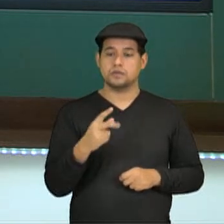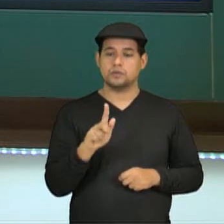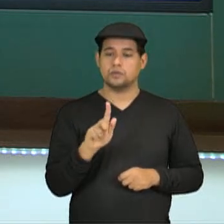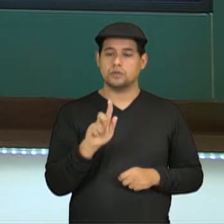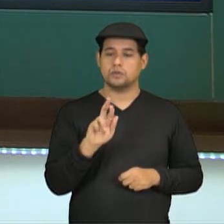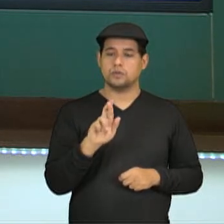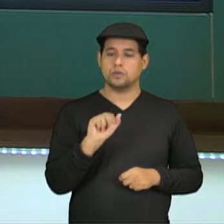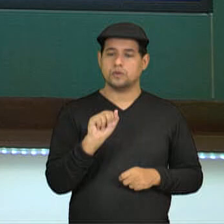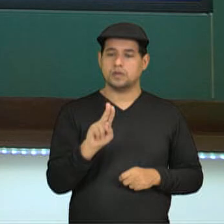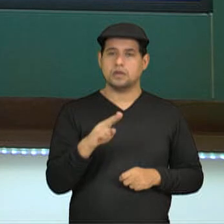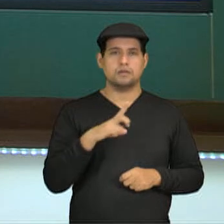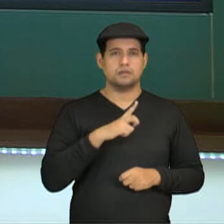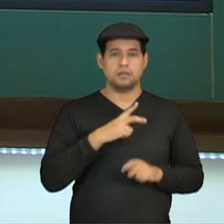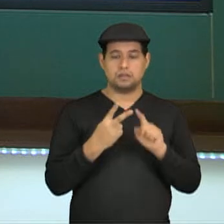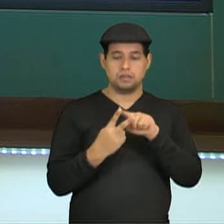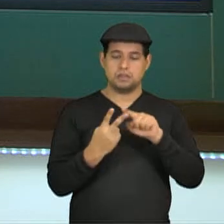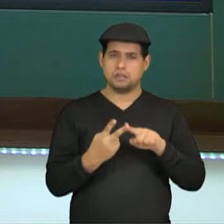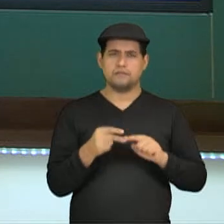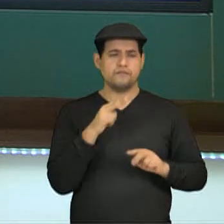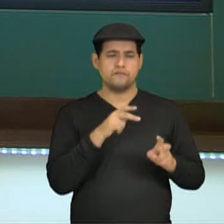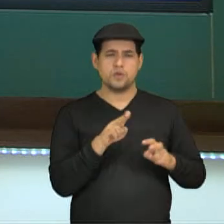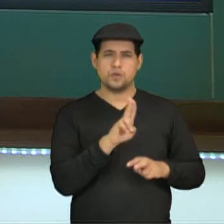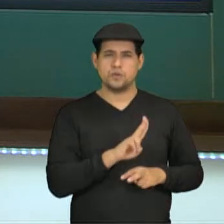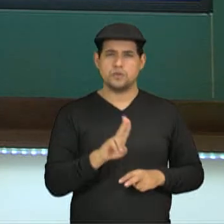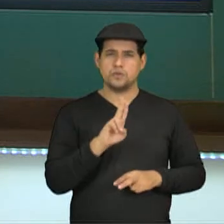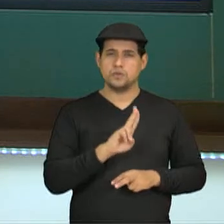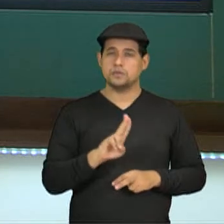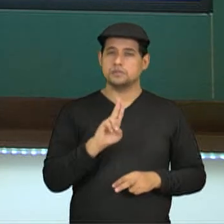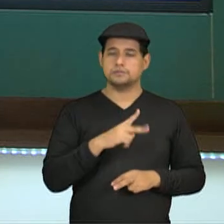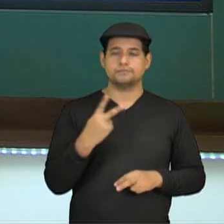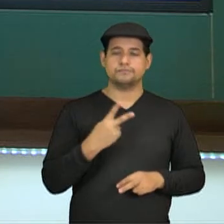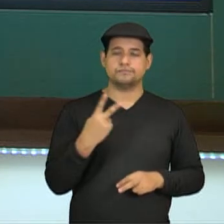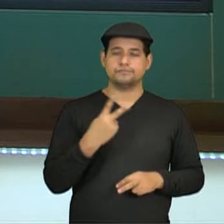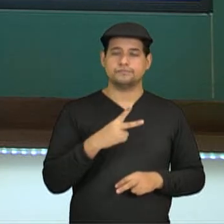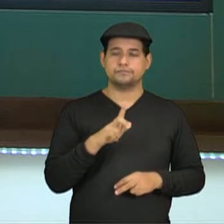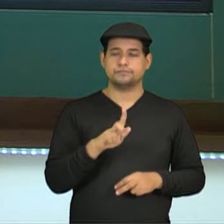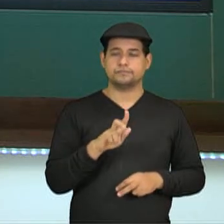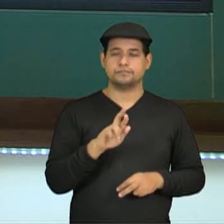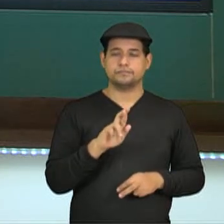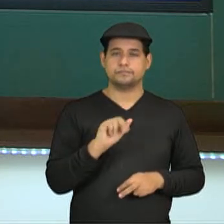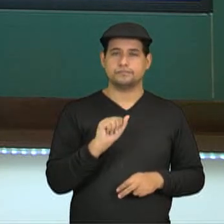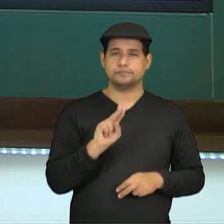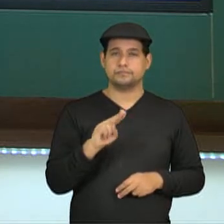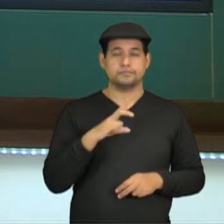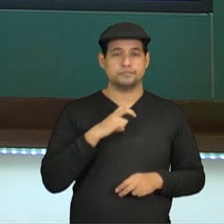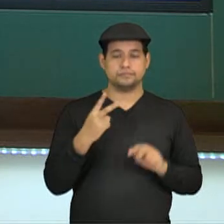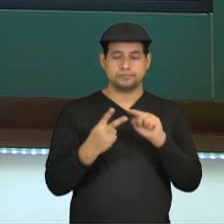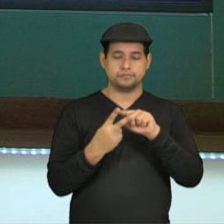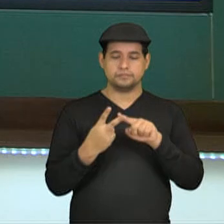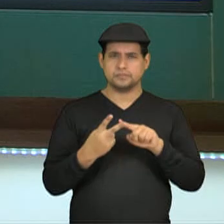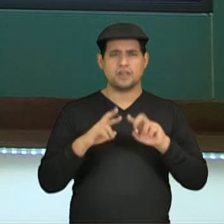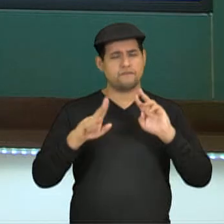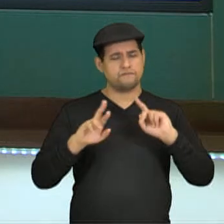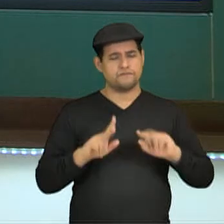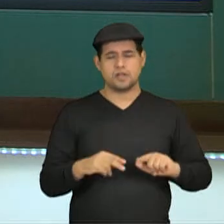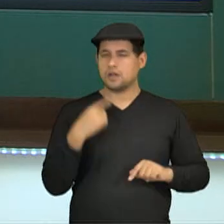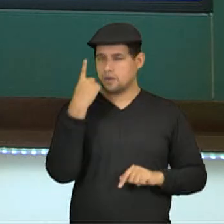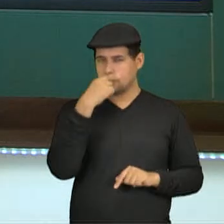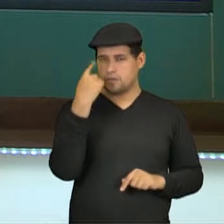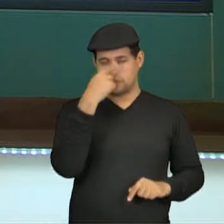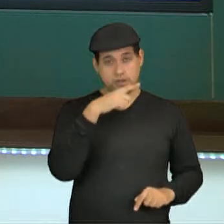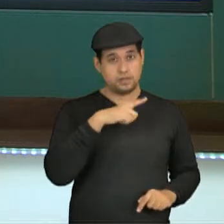2 soluções. Então, olha uma aplicação da equação do segundo grau aqui, ó, onde eu tenho 2 soluções, ó. Vários horários